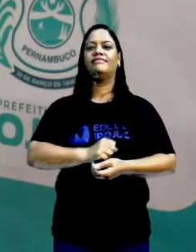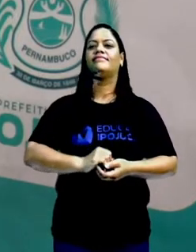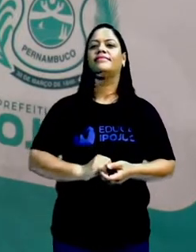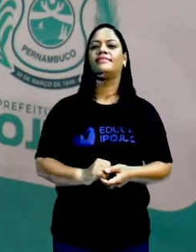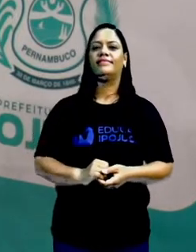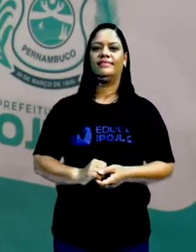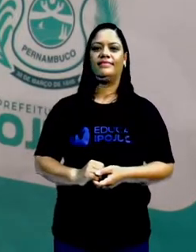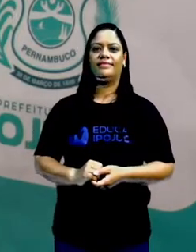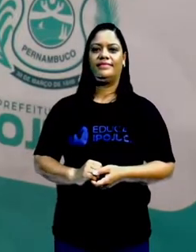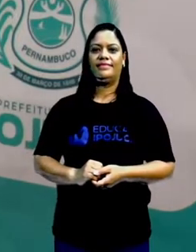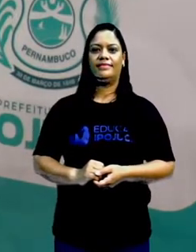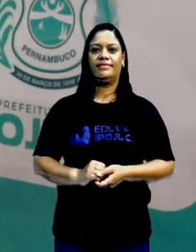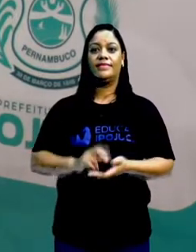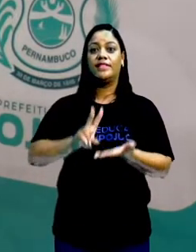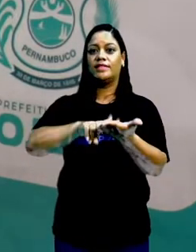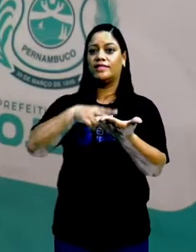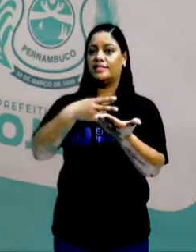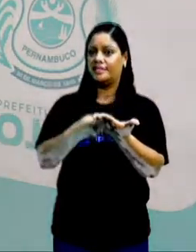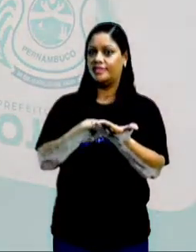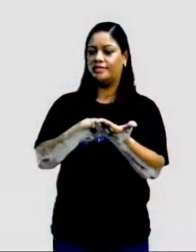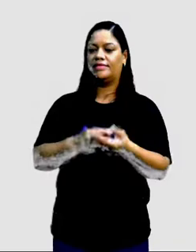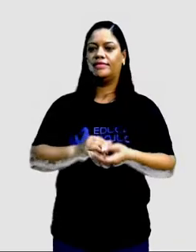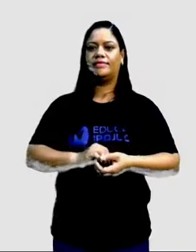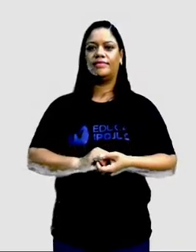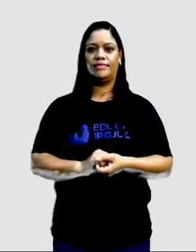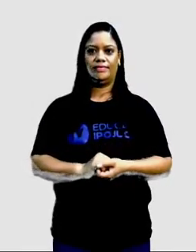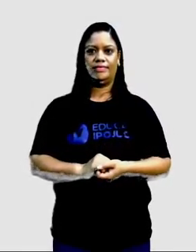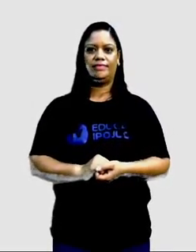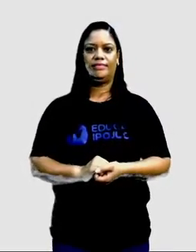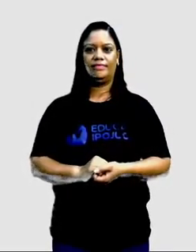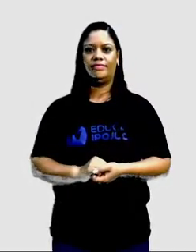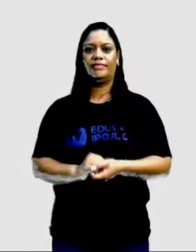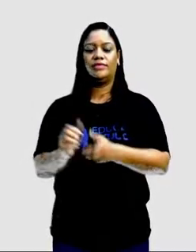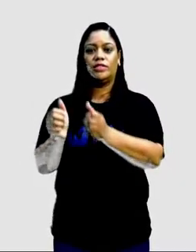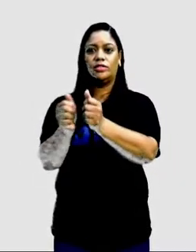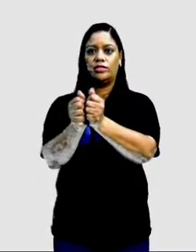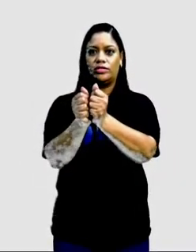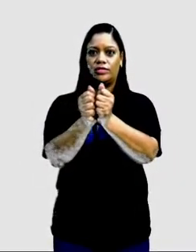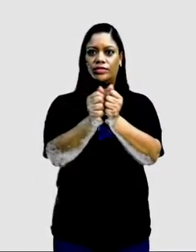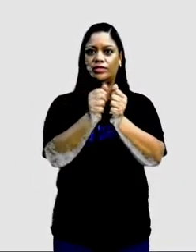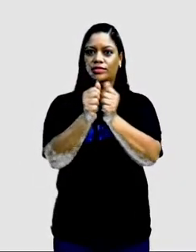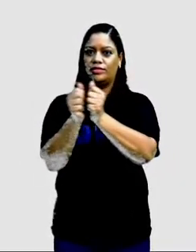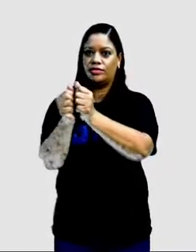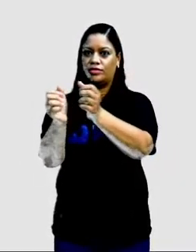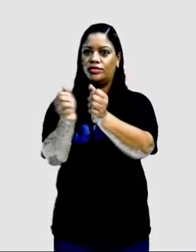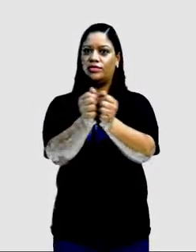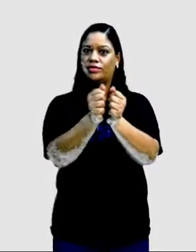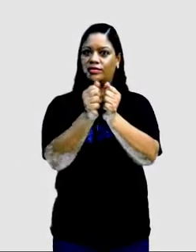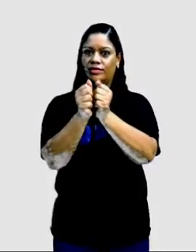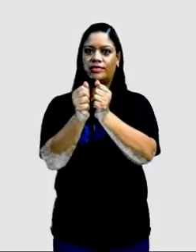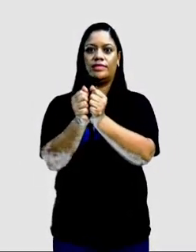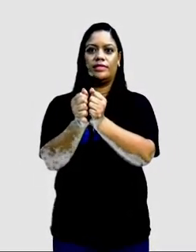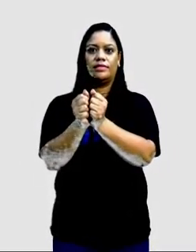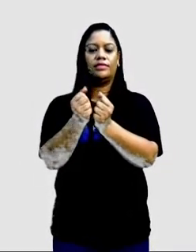lá. Multiplicação é a operação de juntar várias quantidades iguais.